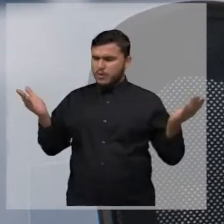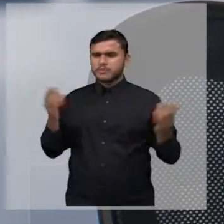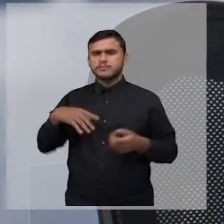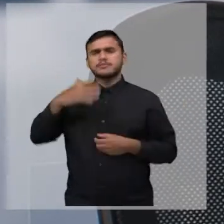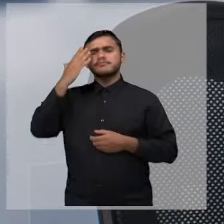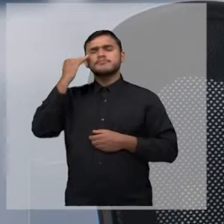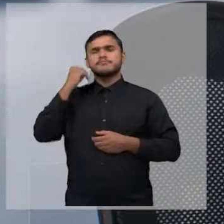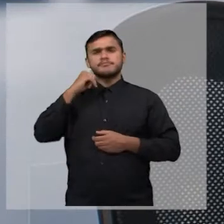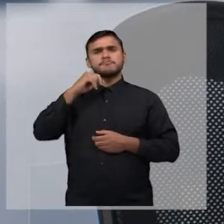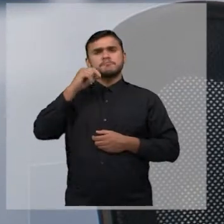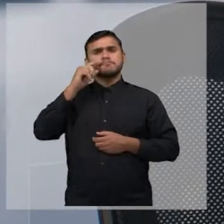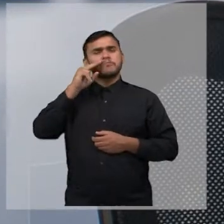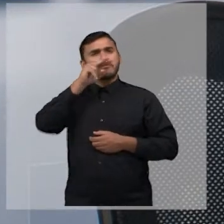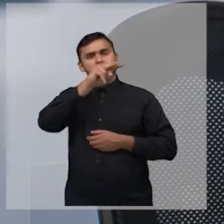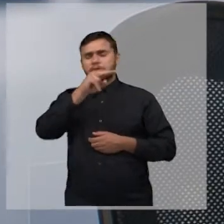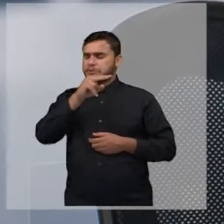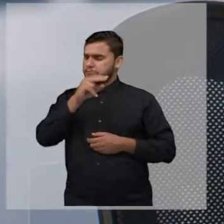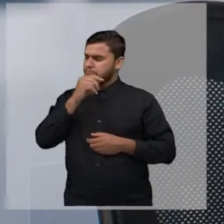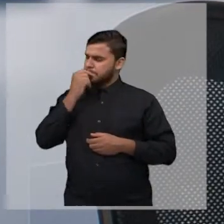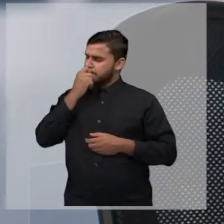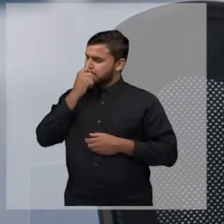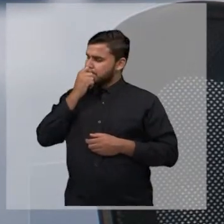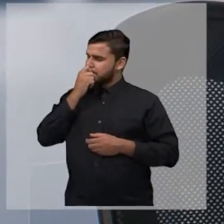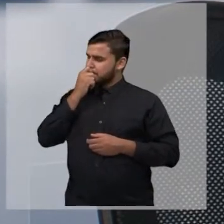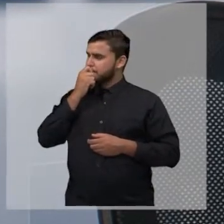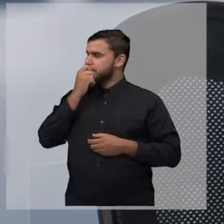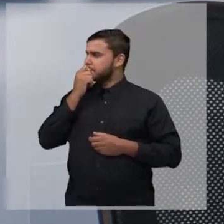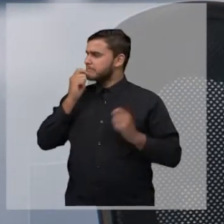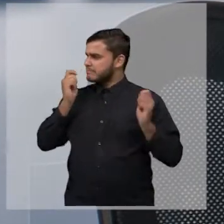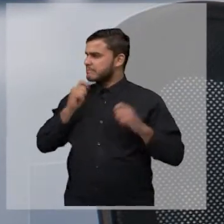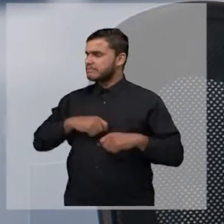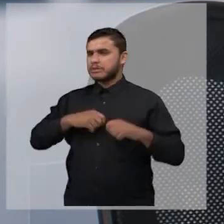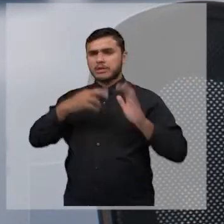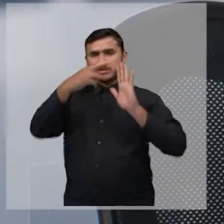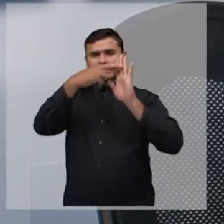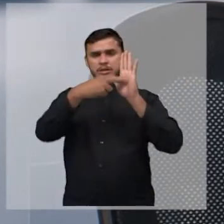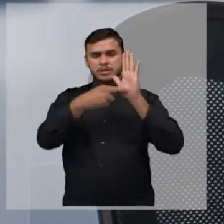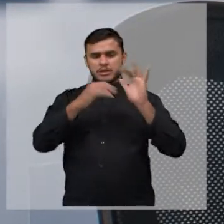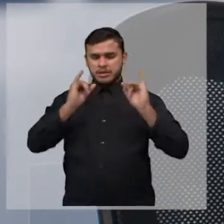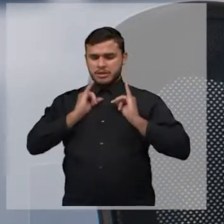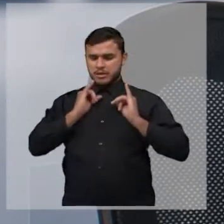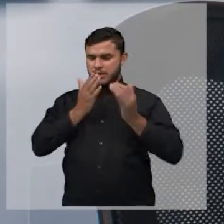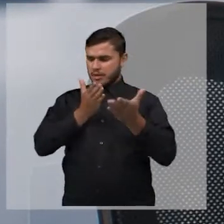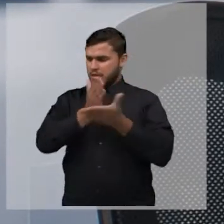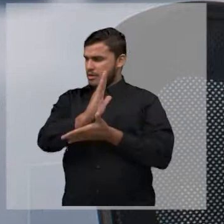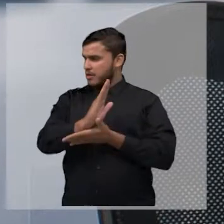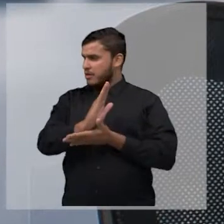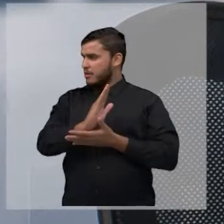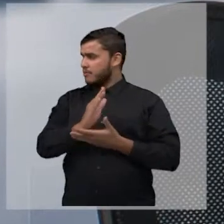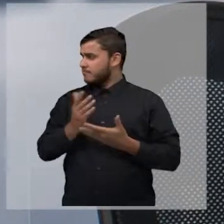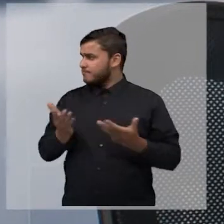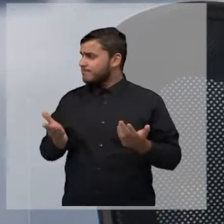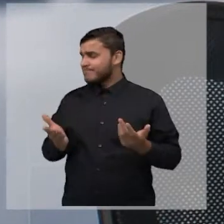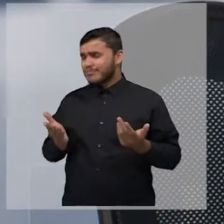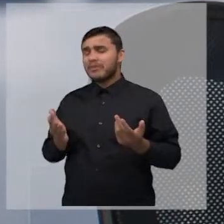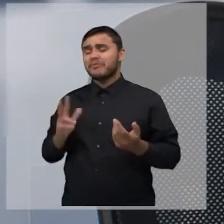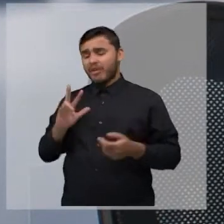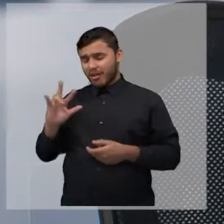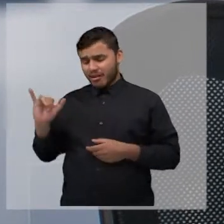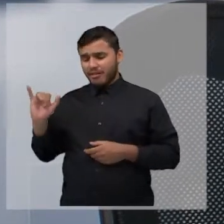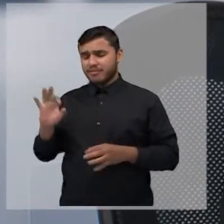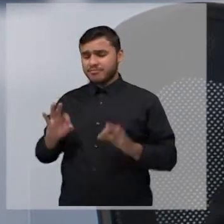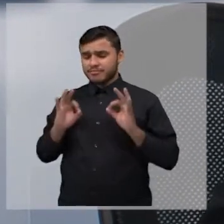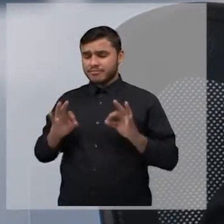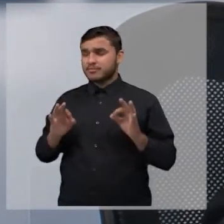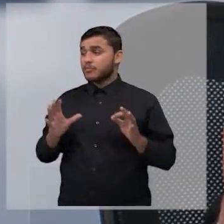vendo, a reforma da Previdência vai passar. Sim, vai passar. Mas eu acredito que é uma reforma Frankenstein, né?